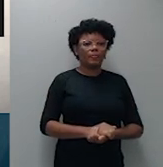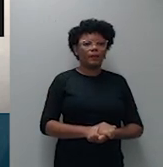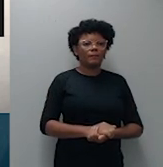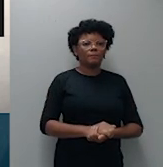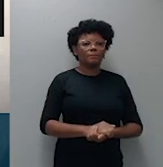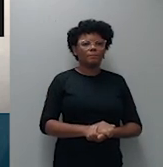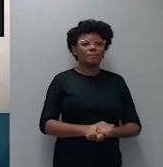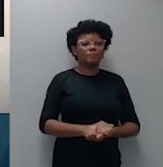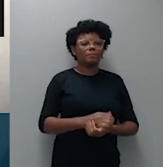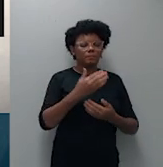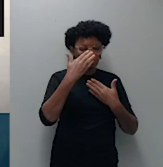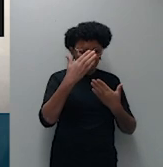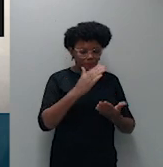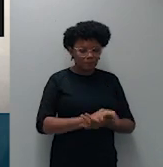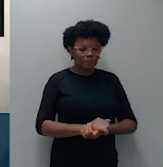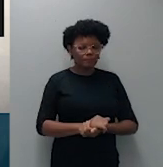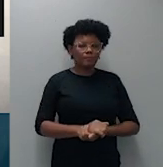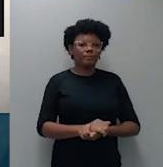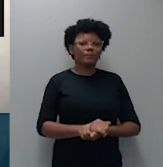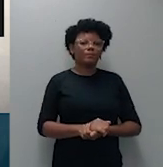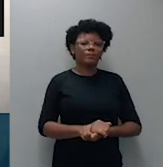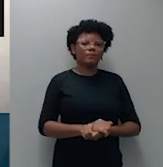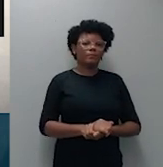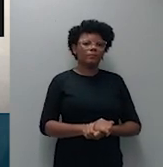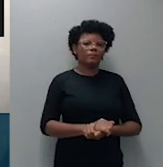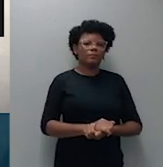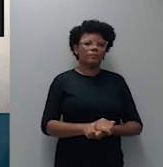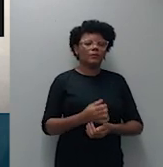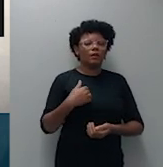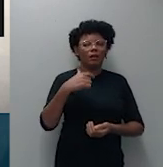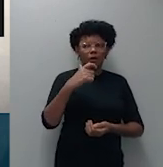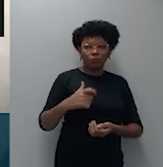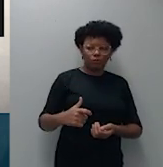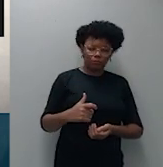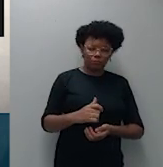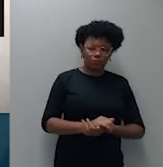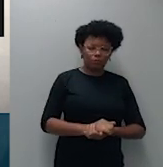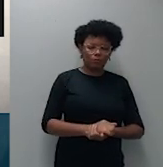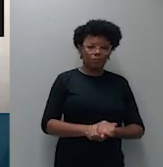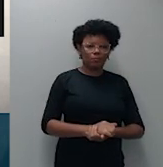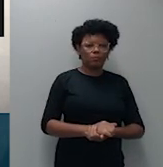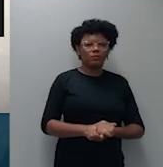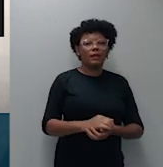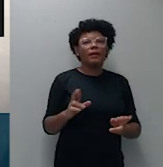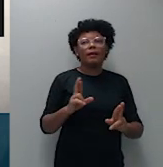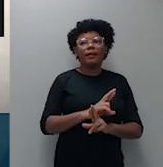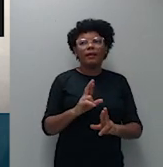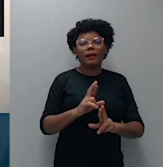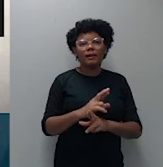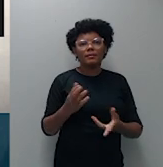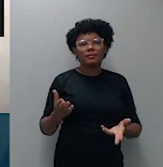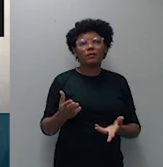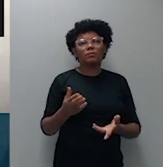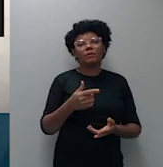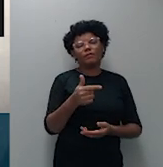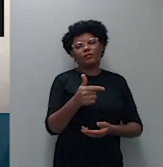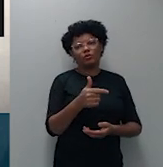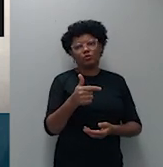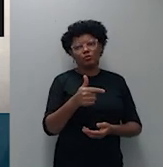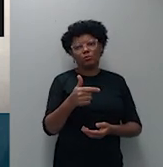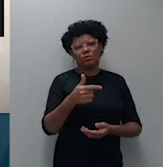ligado nesse Marco buds eu no meu caso em relação a medida